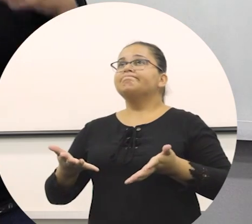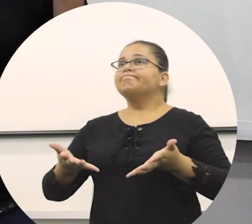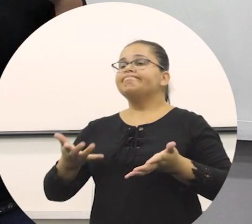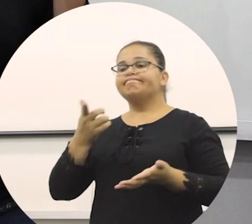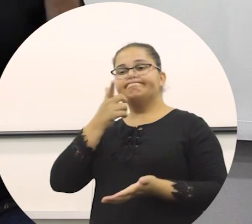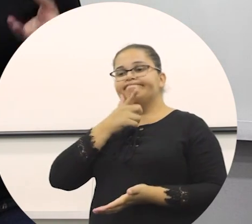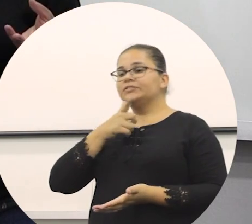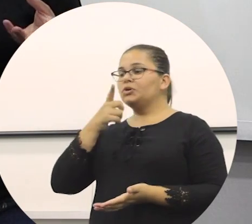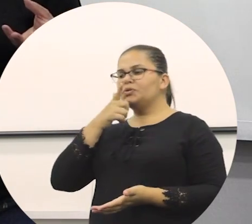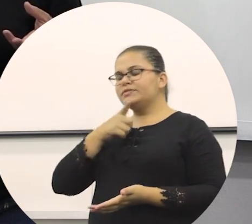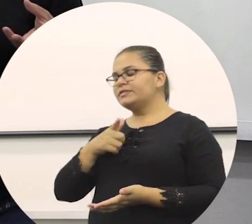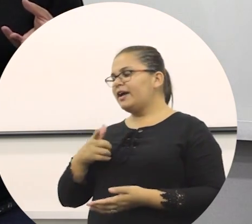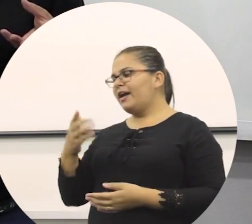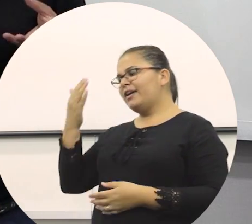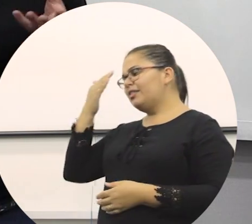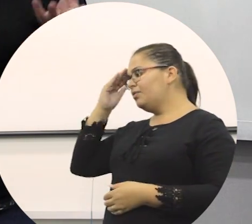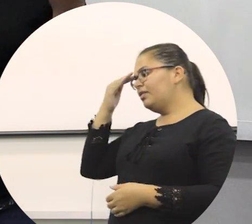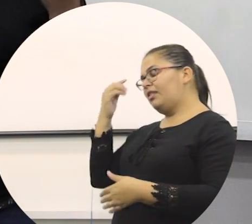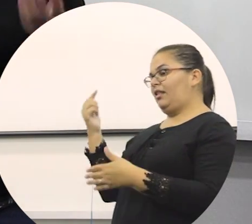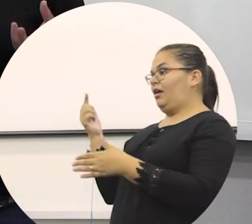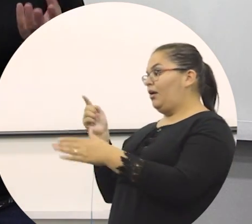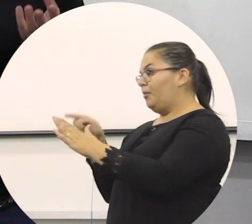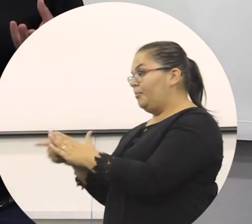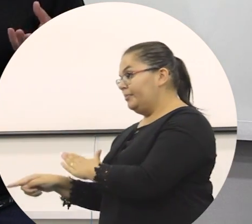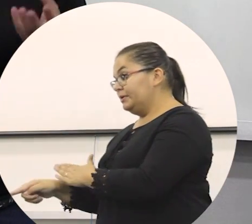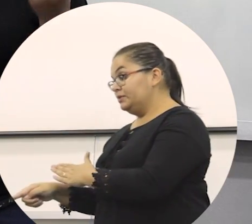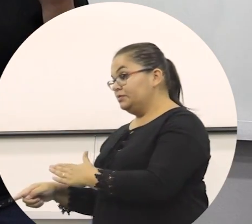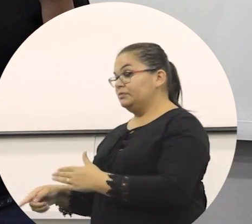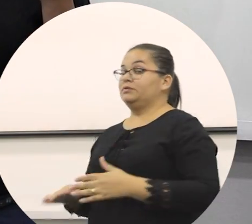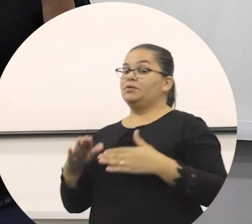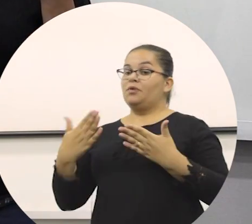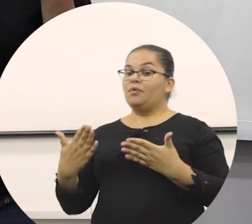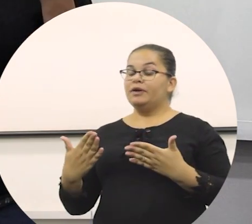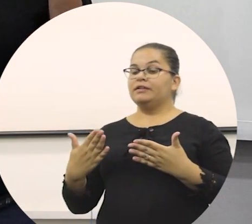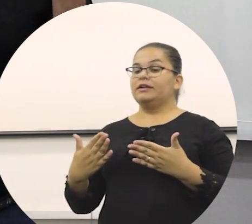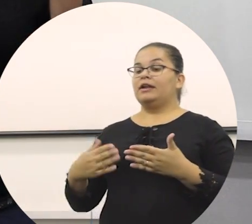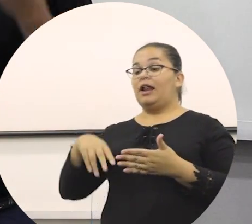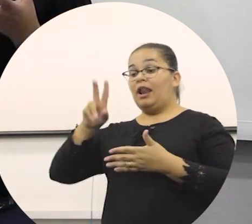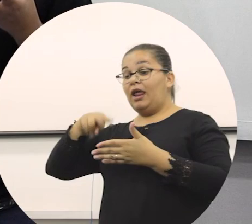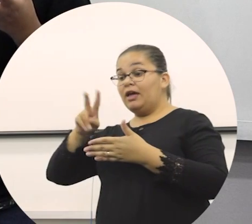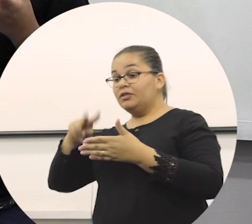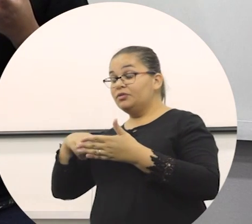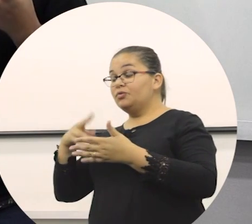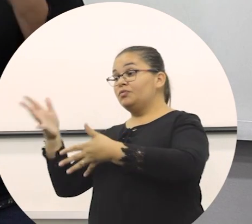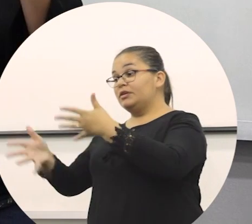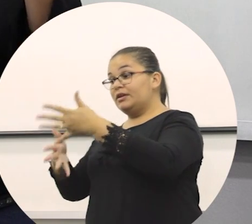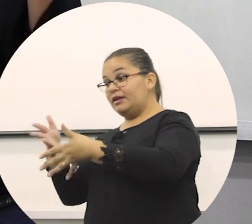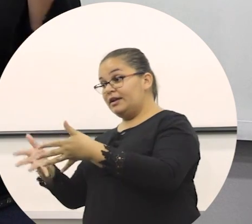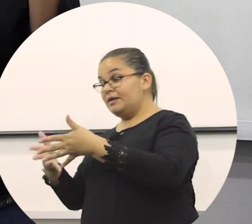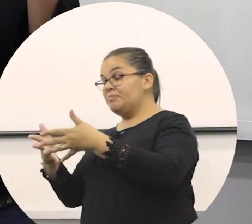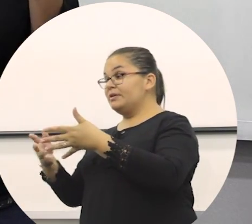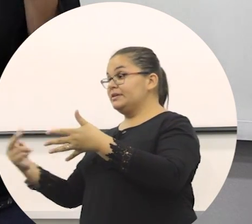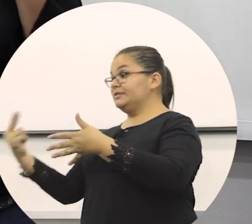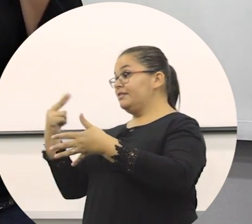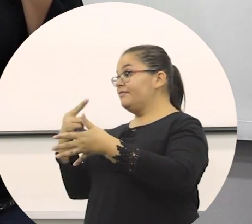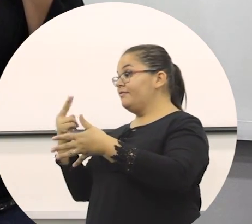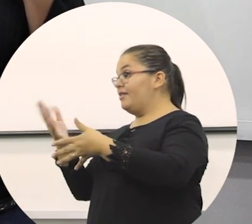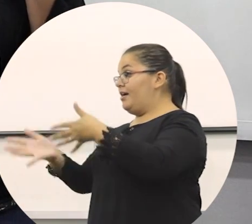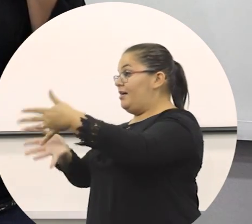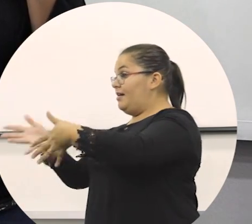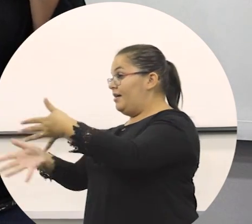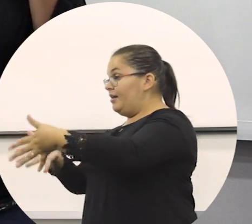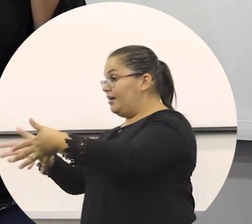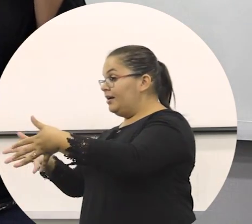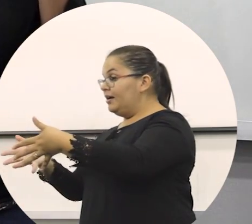ela nem entende o que você perguntou para ela. Então, quando a gente está falando de leitura, seria também a leitura na língua de sinais. Né? Como é que ela está lendo a minha